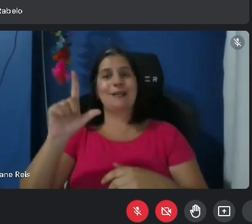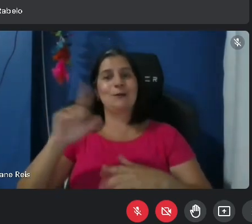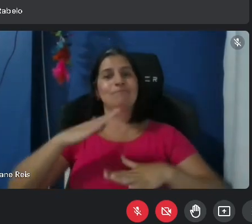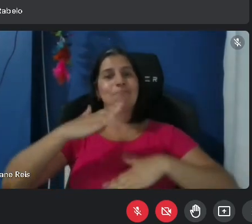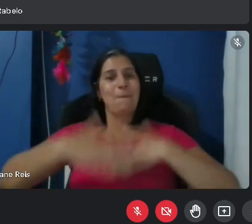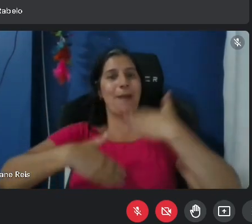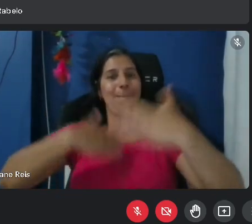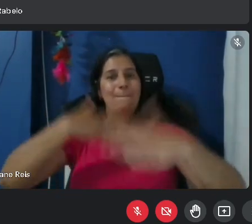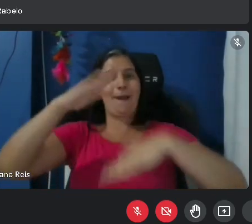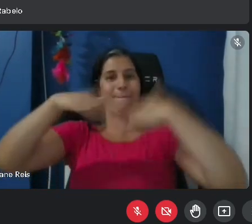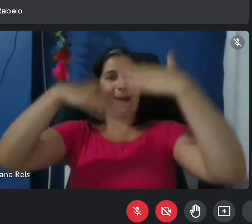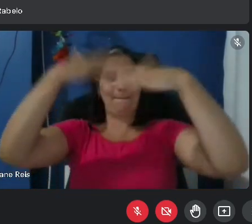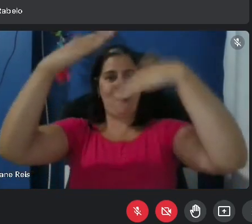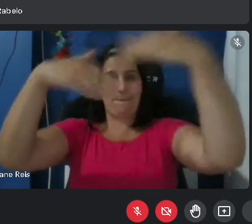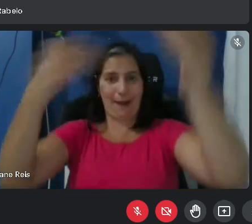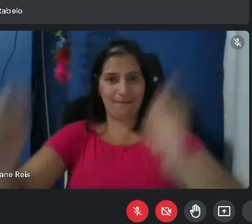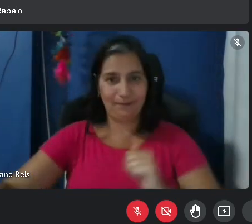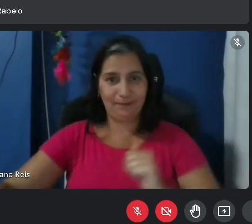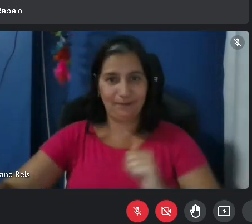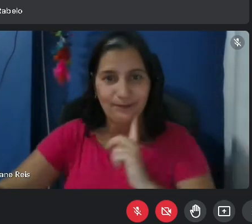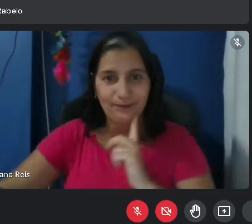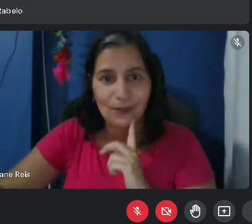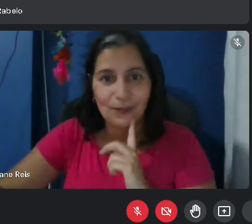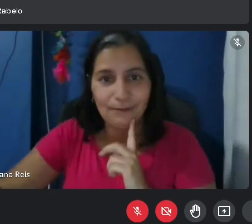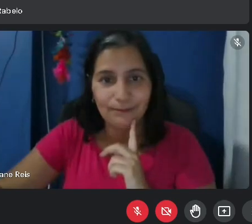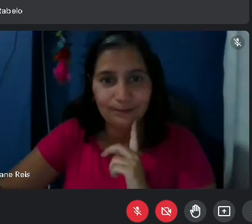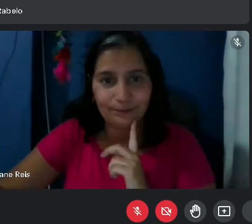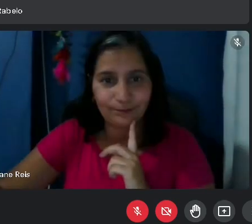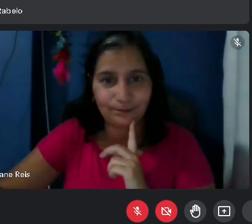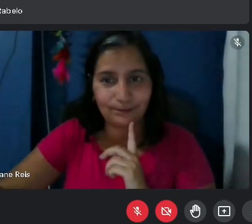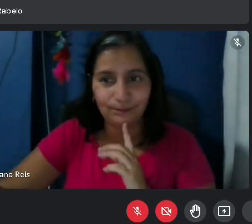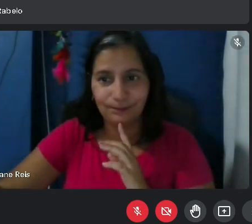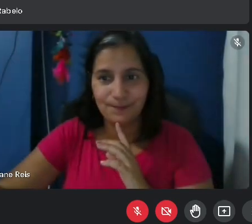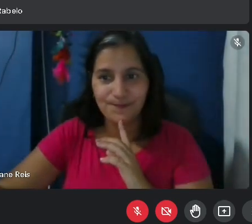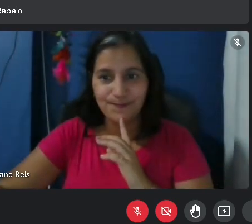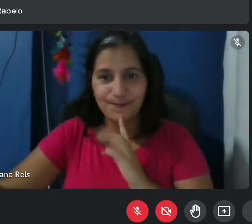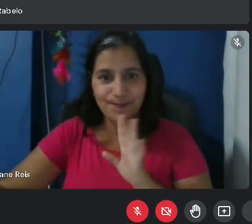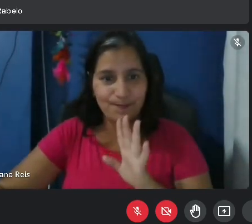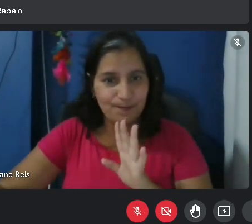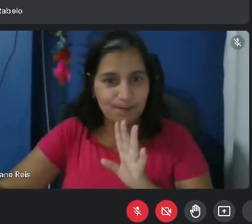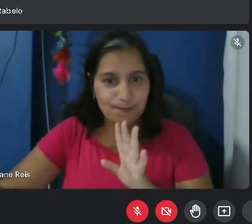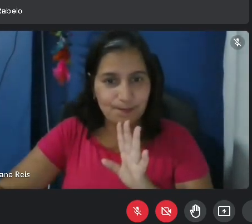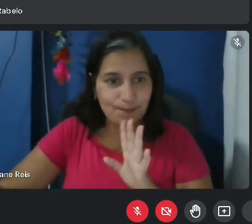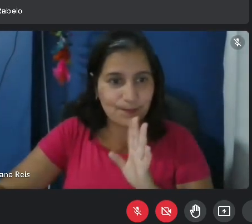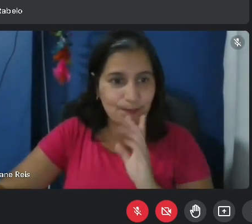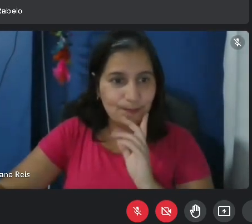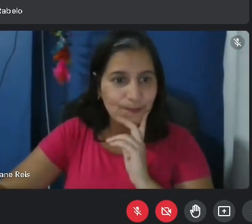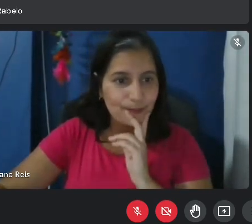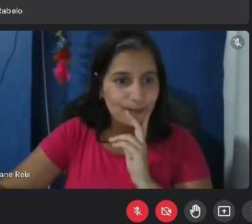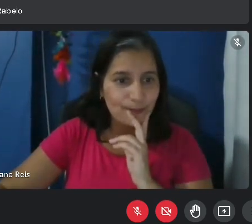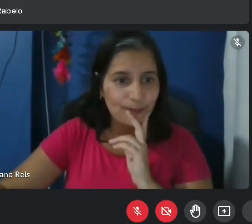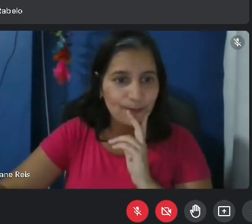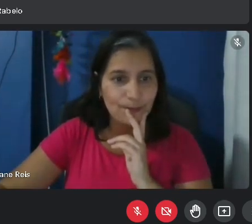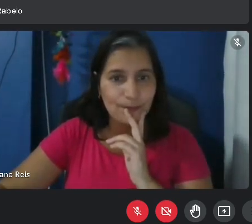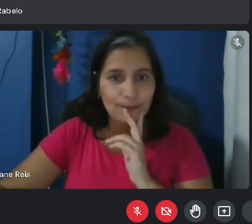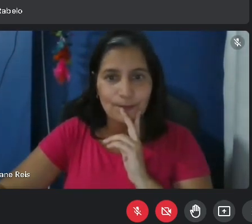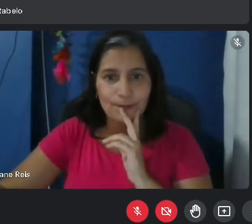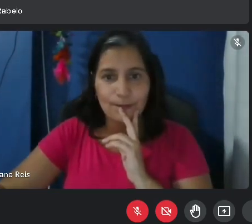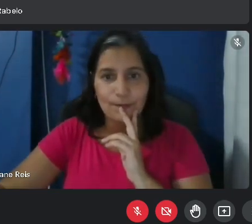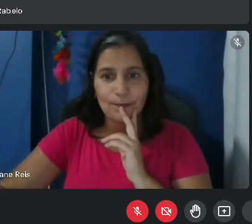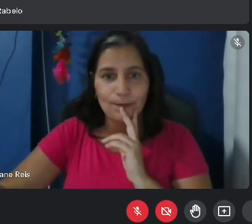muita presença. E aí, nós estamos conseguindo todo esse avanço, graças a toda essa argumentação.